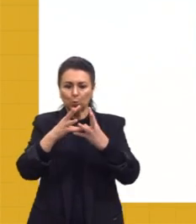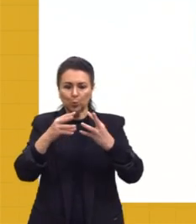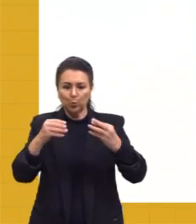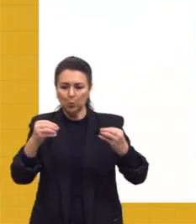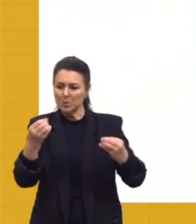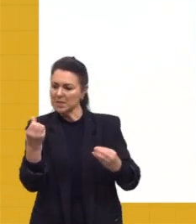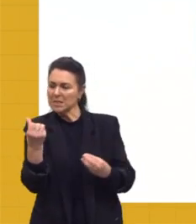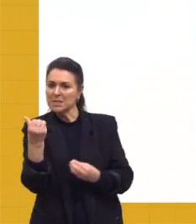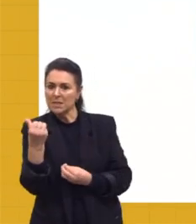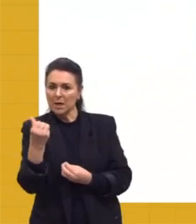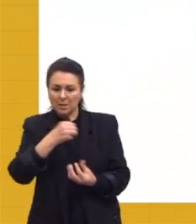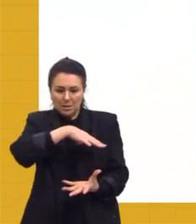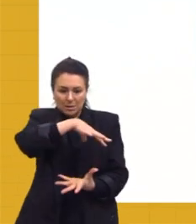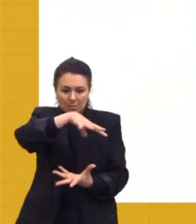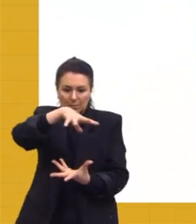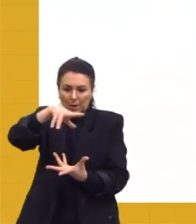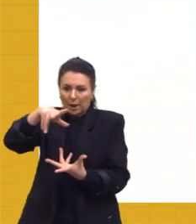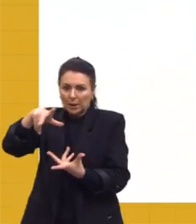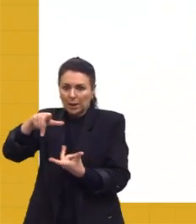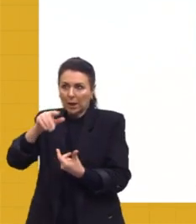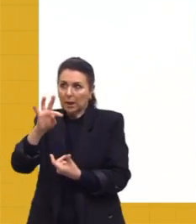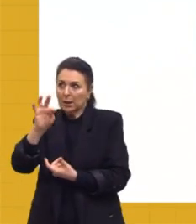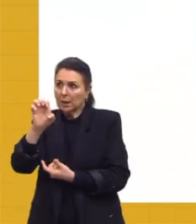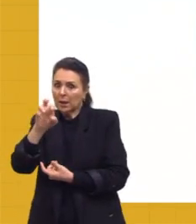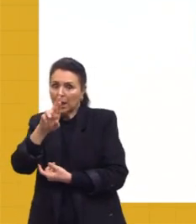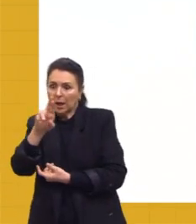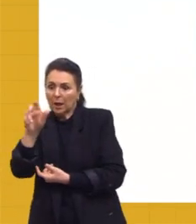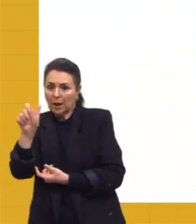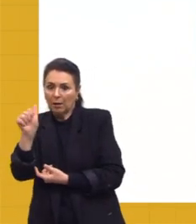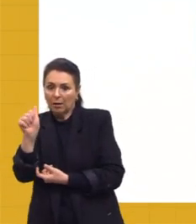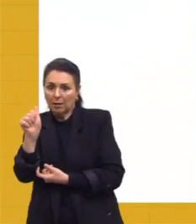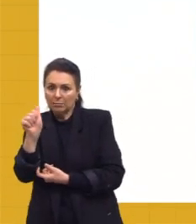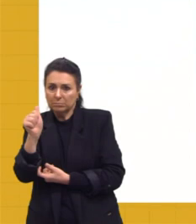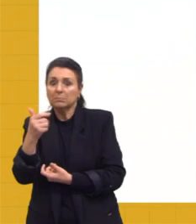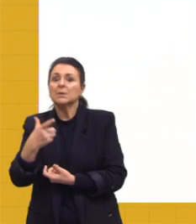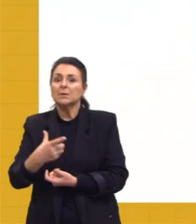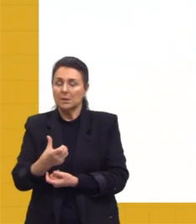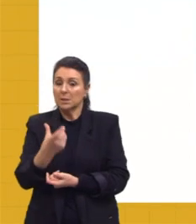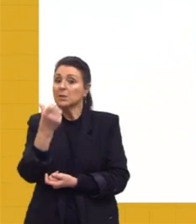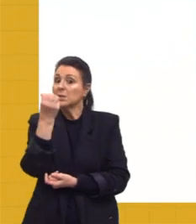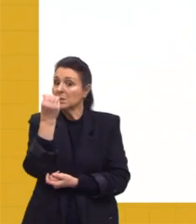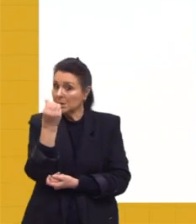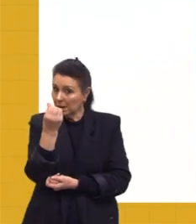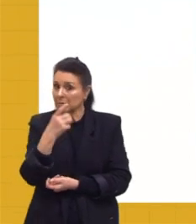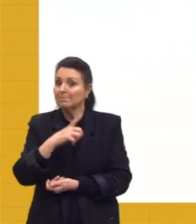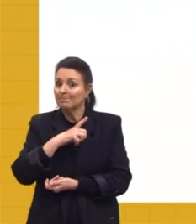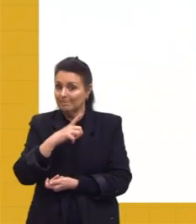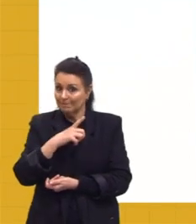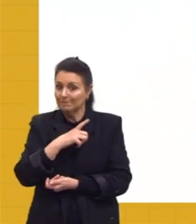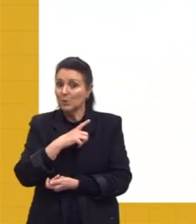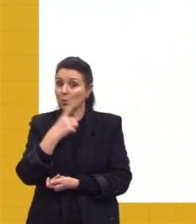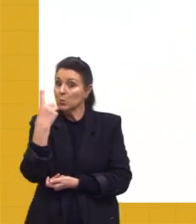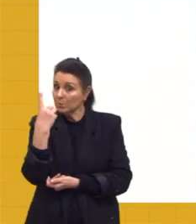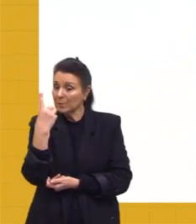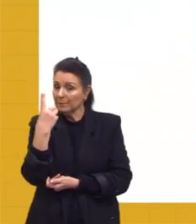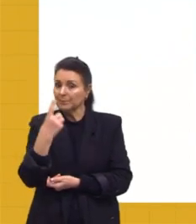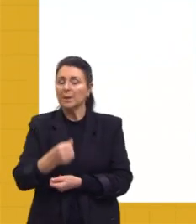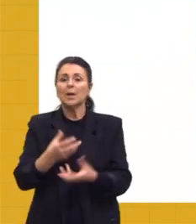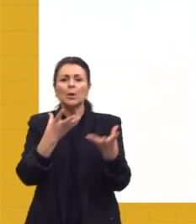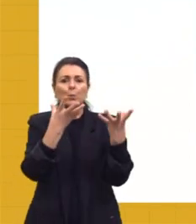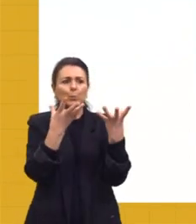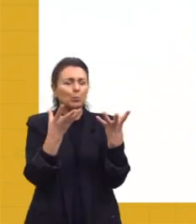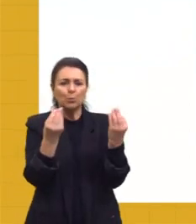que seriam destruídos com a quantidade de bomba atômica que eles tinham né à disposição naquele momento tá Muitas delas inclusive estão